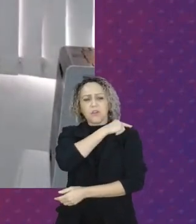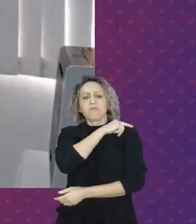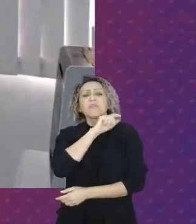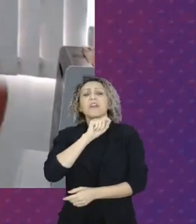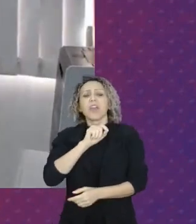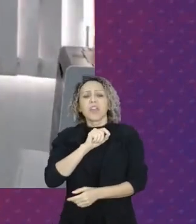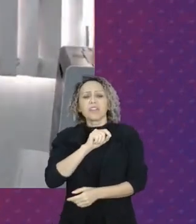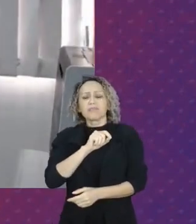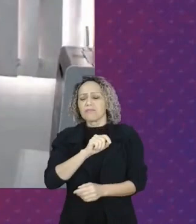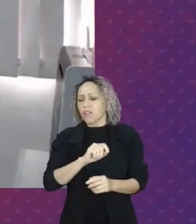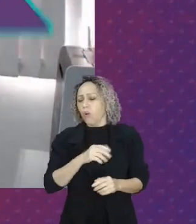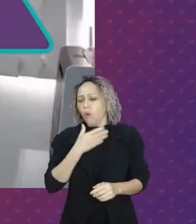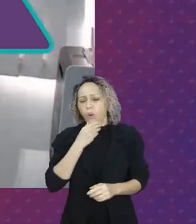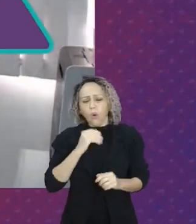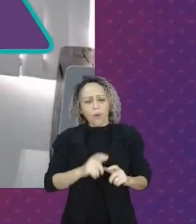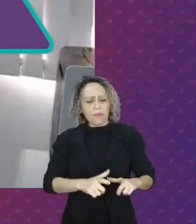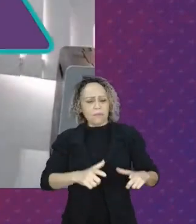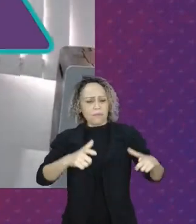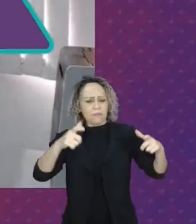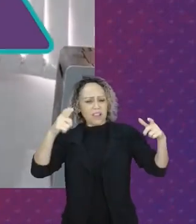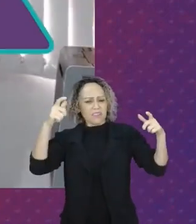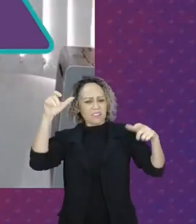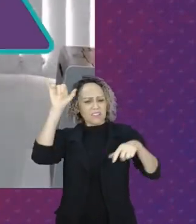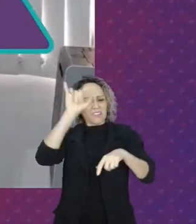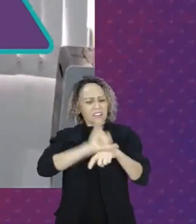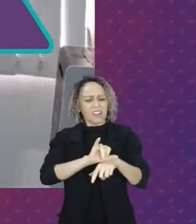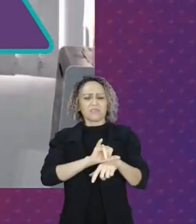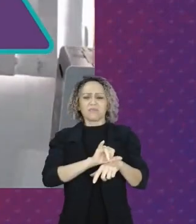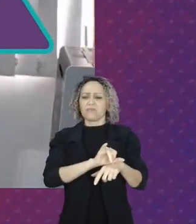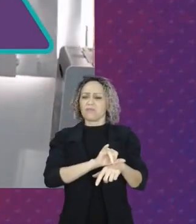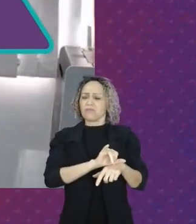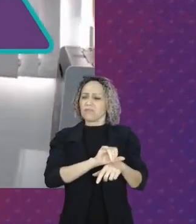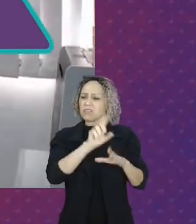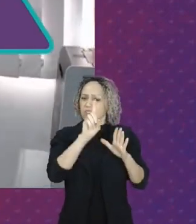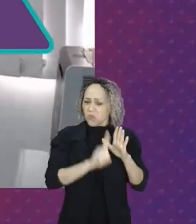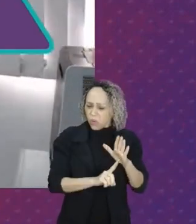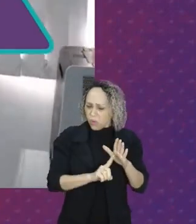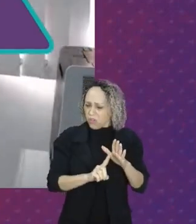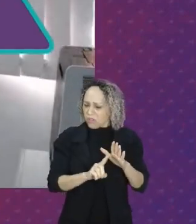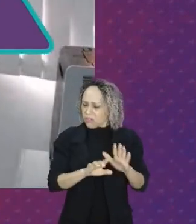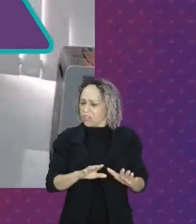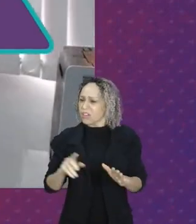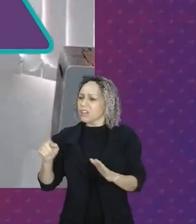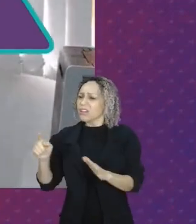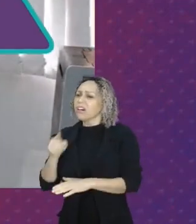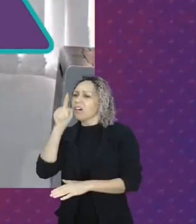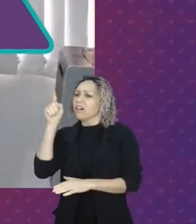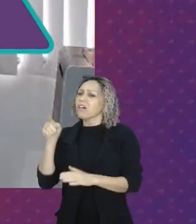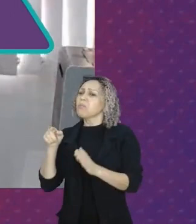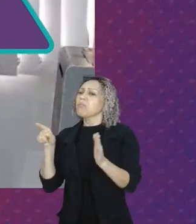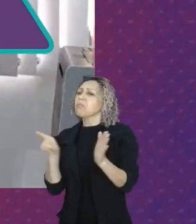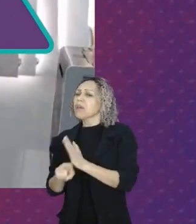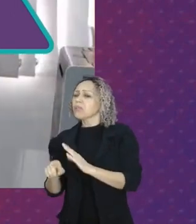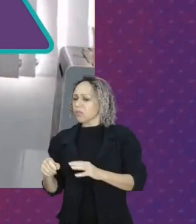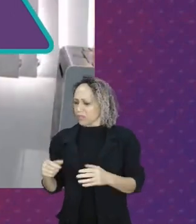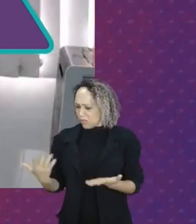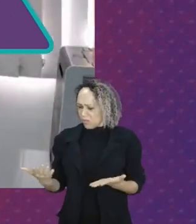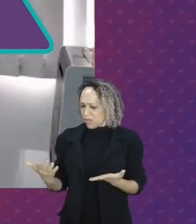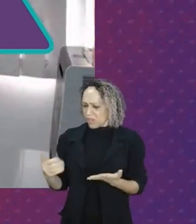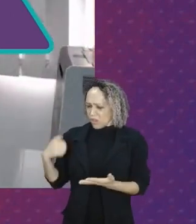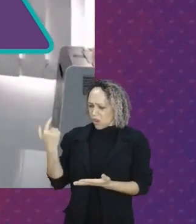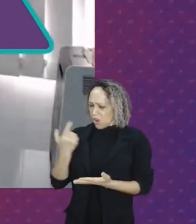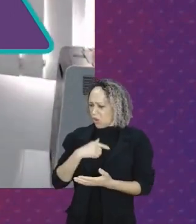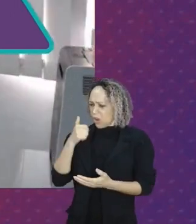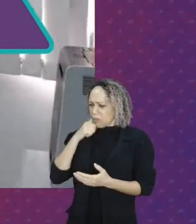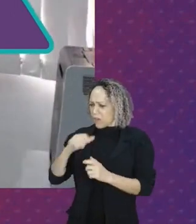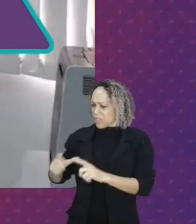a pergunta é, se somos a maioria, por que não nos colocamos